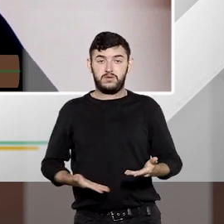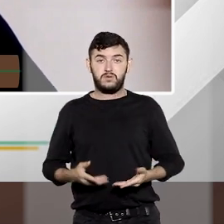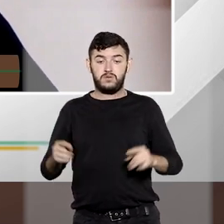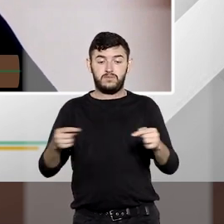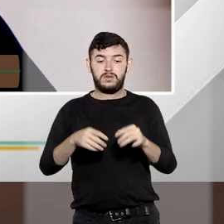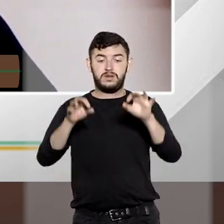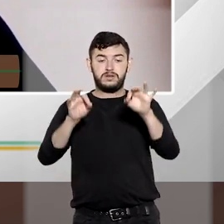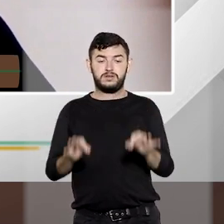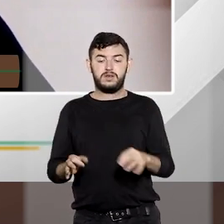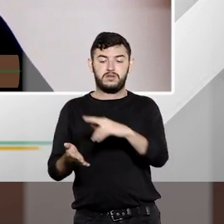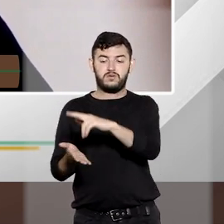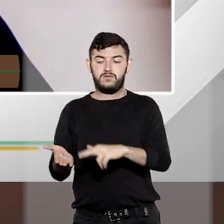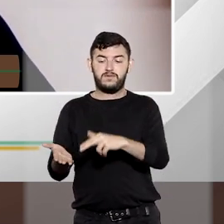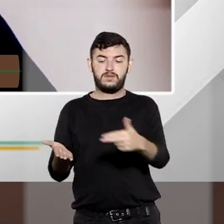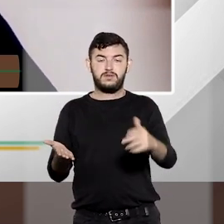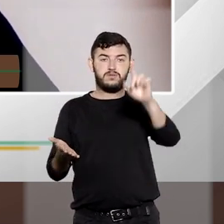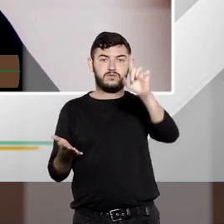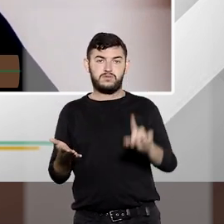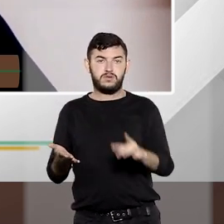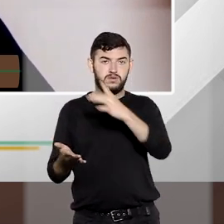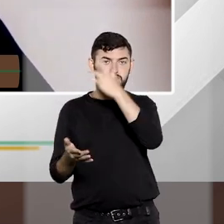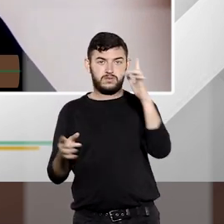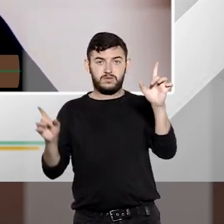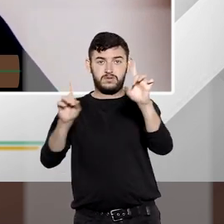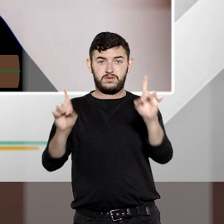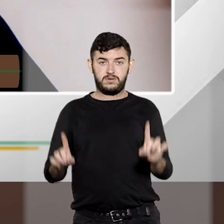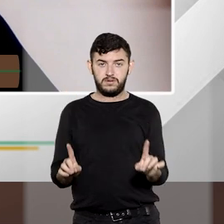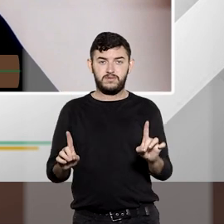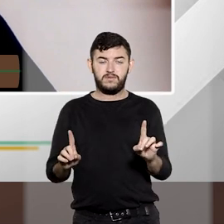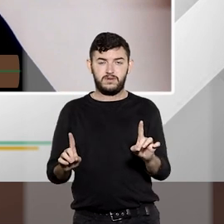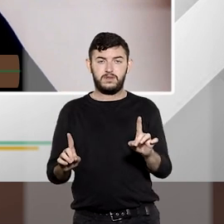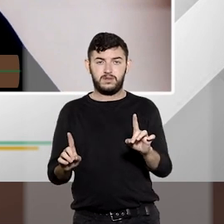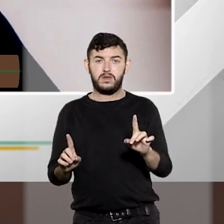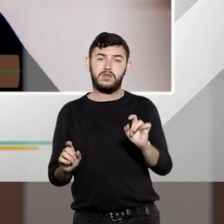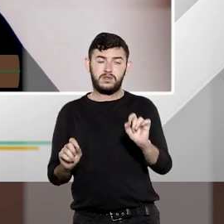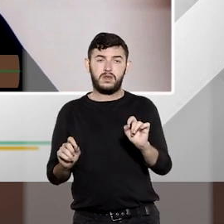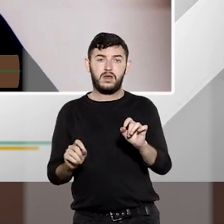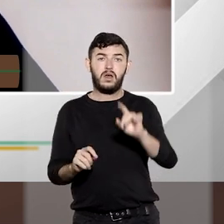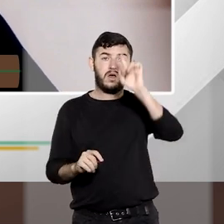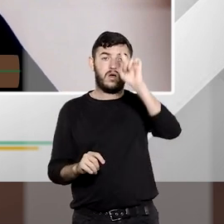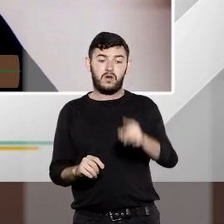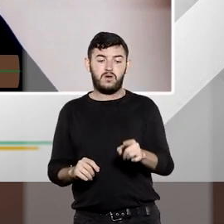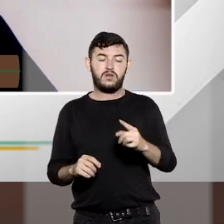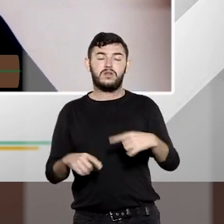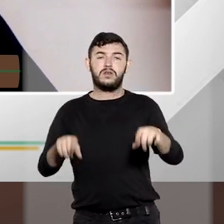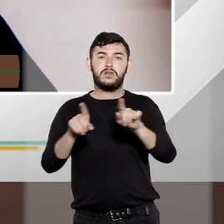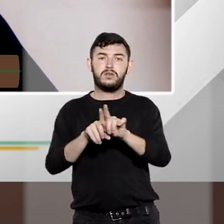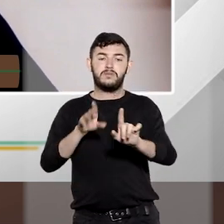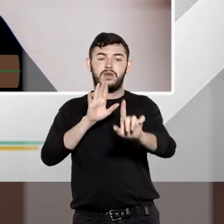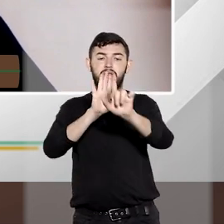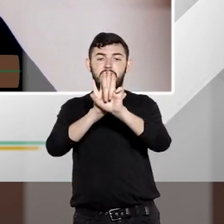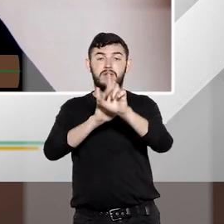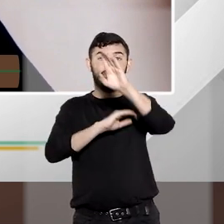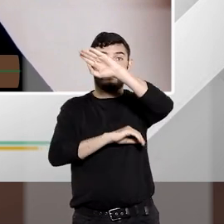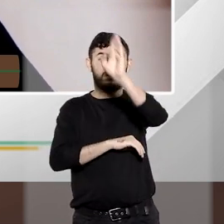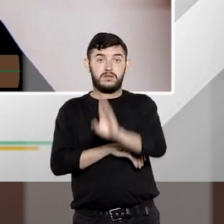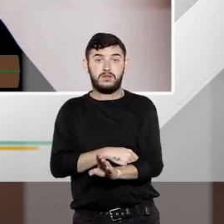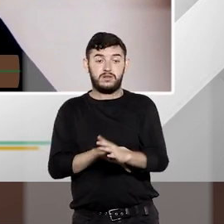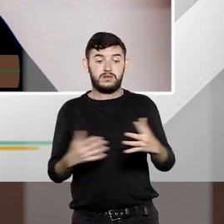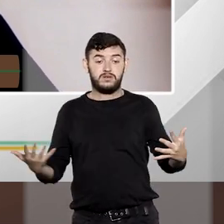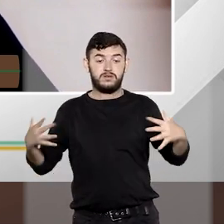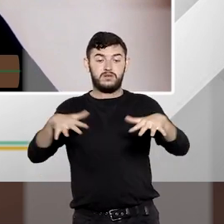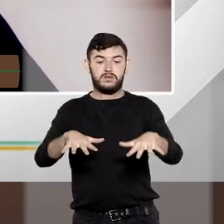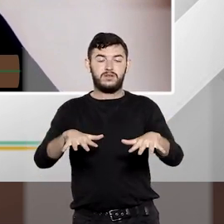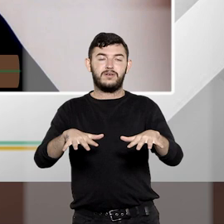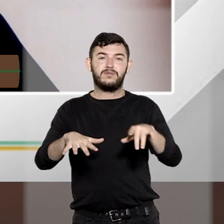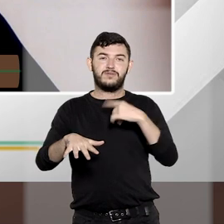da Convenção Internacional, então também ali incluindo posteriormente a Lei Brasileira de Inclusão, que é o Estatuto da Pessoa com